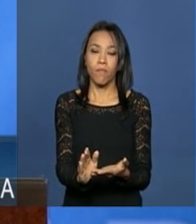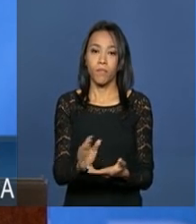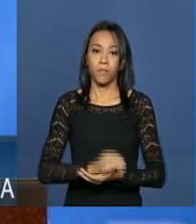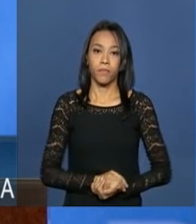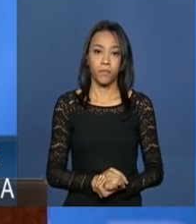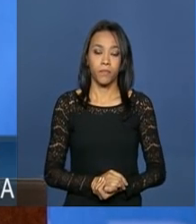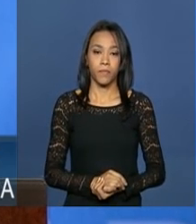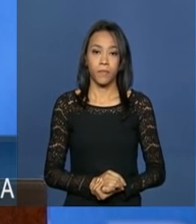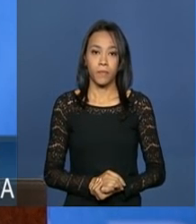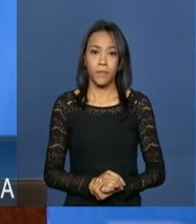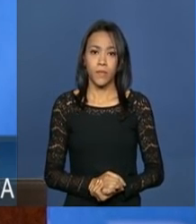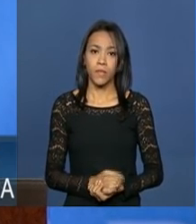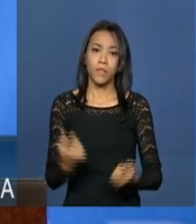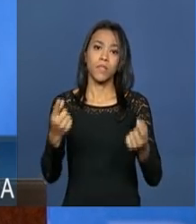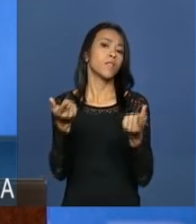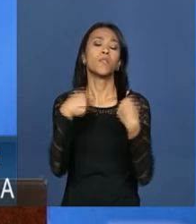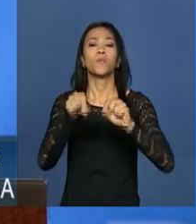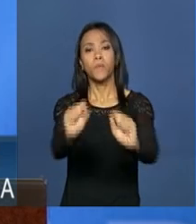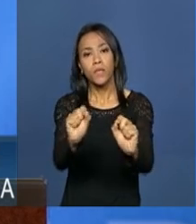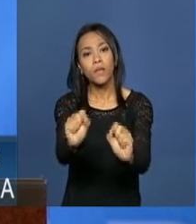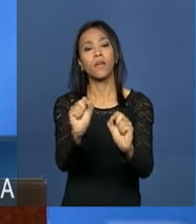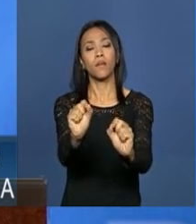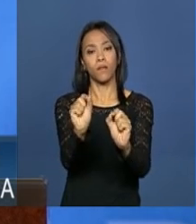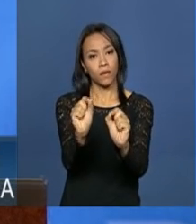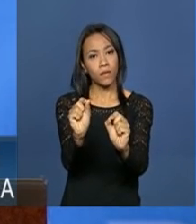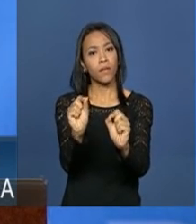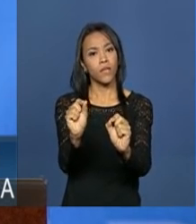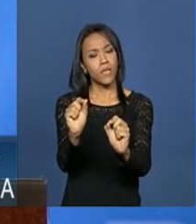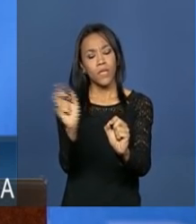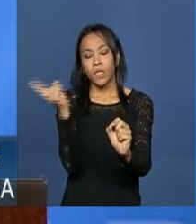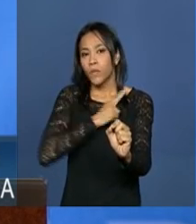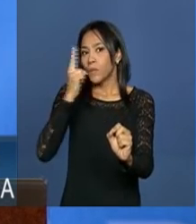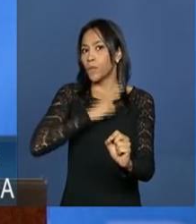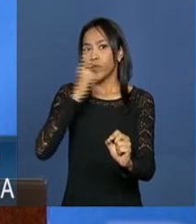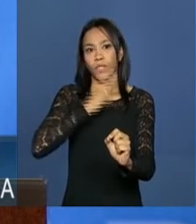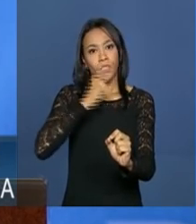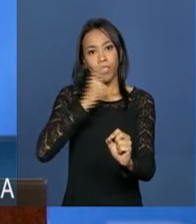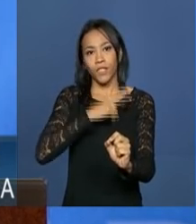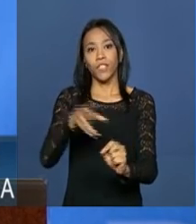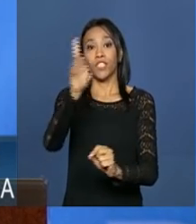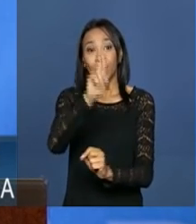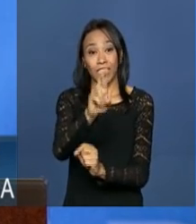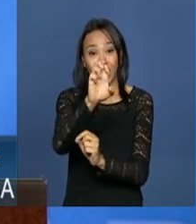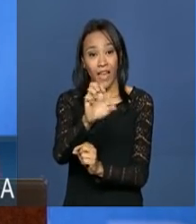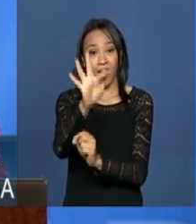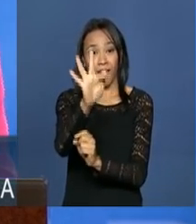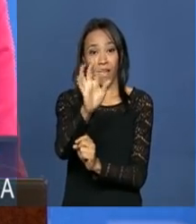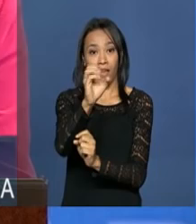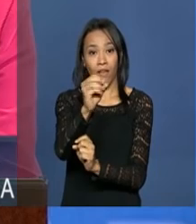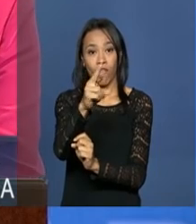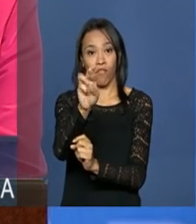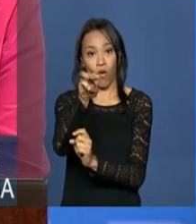brasileiro. E a necessária, imprescindível e urgente reforma política.